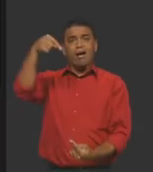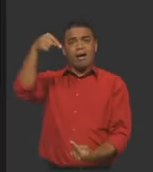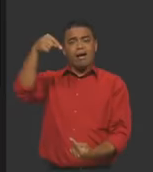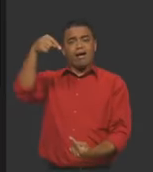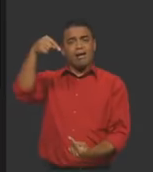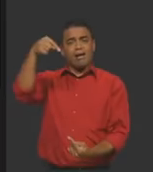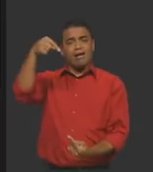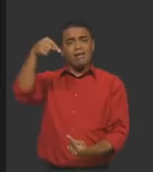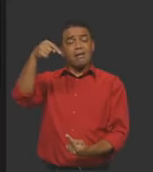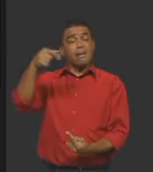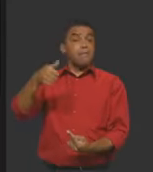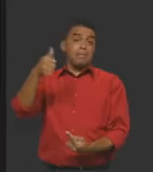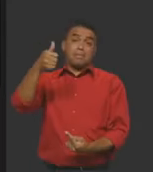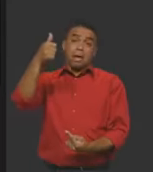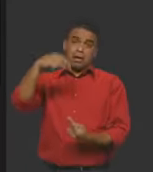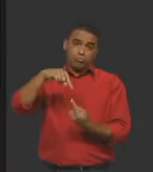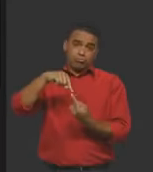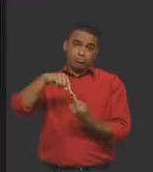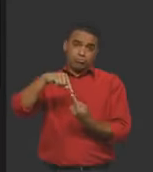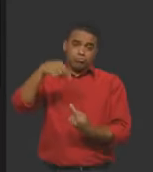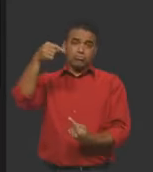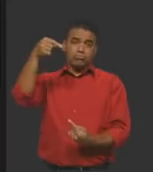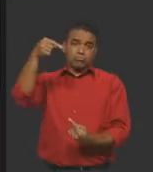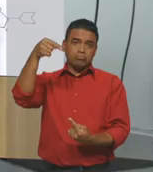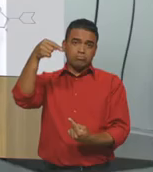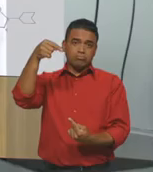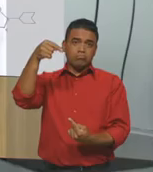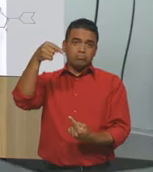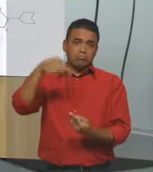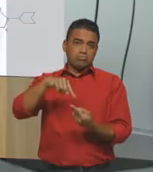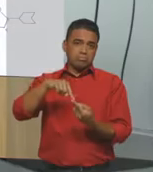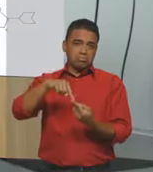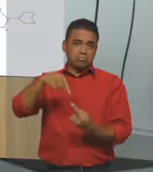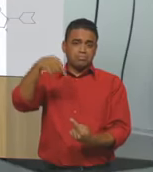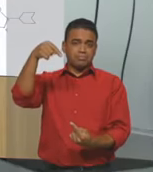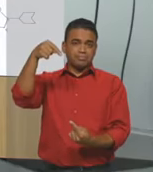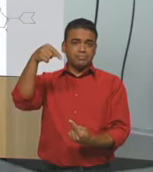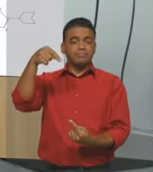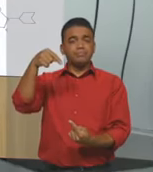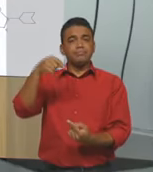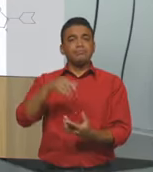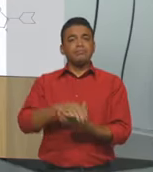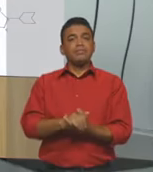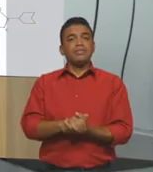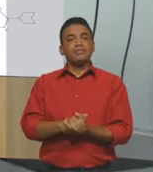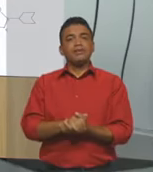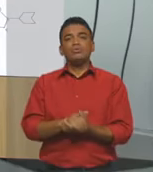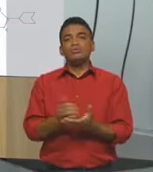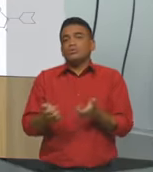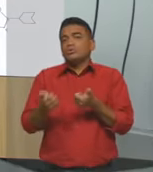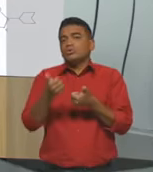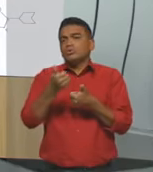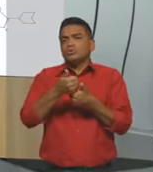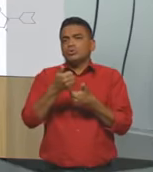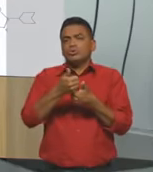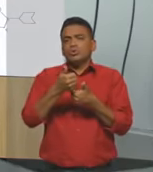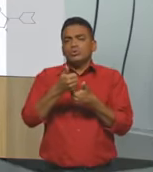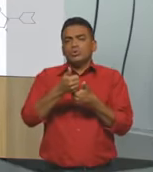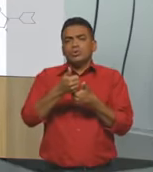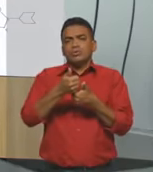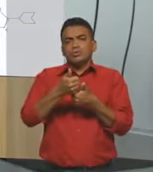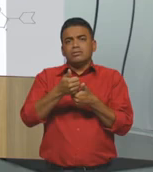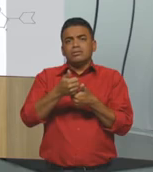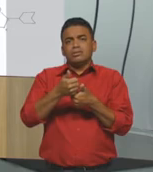de transcrito primário, tá? Ou pré-RNA mensageiro. Ocorre então a substituição, né?